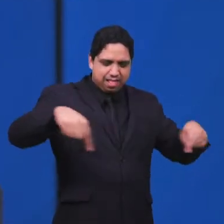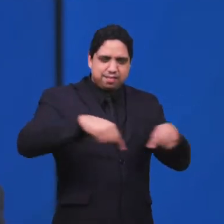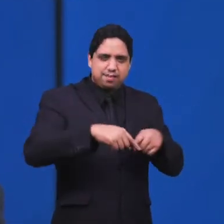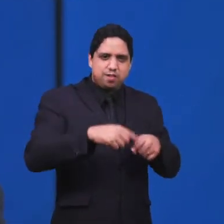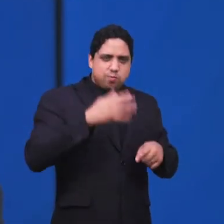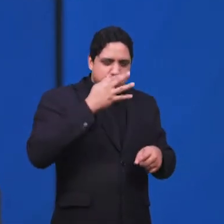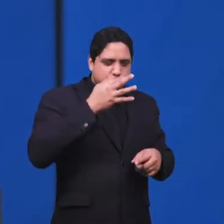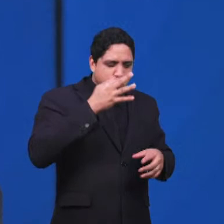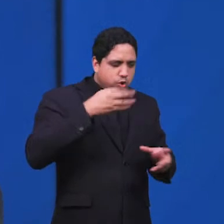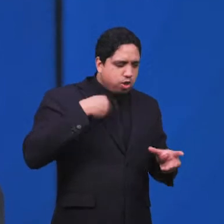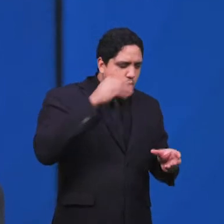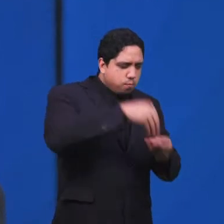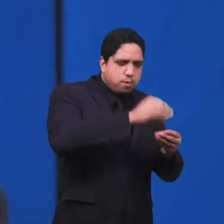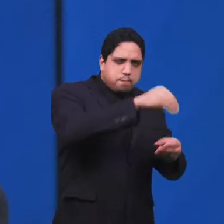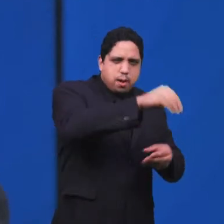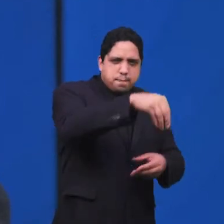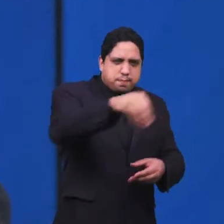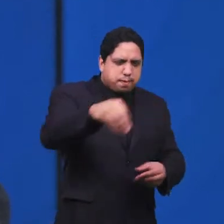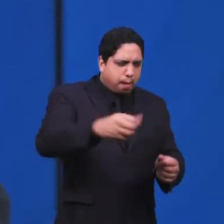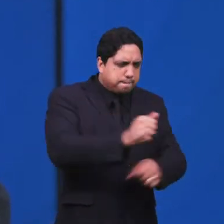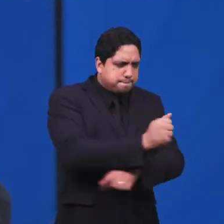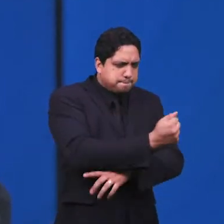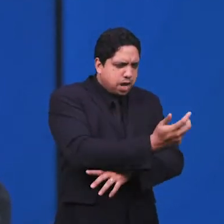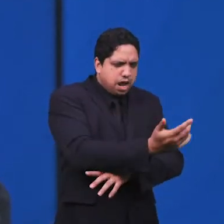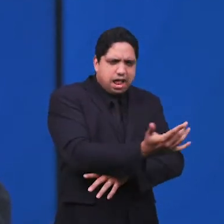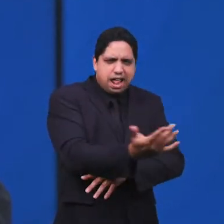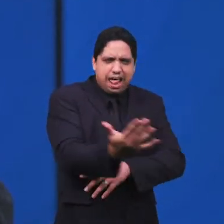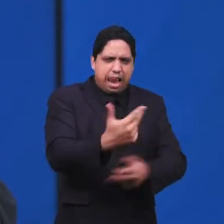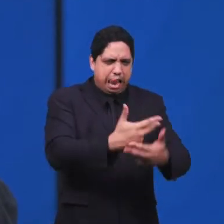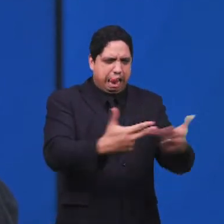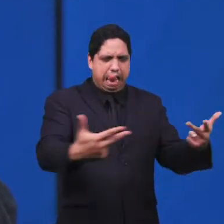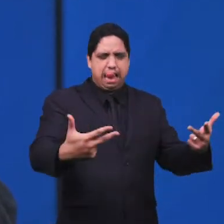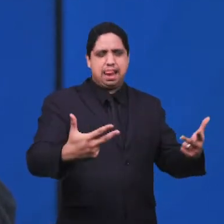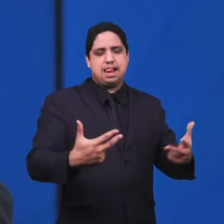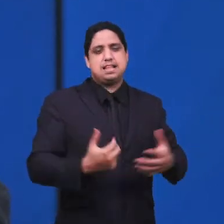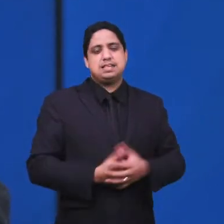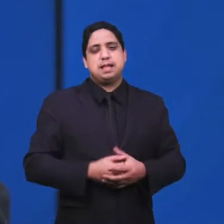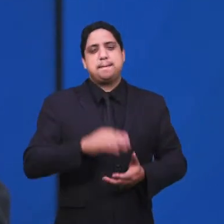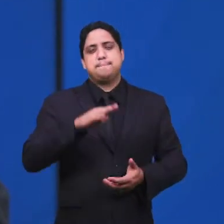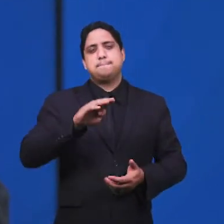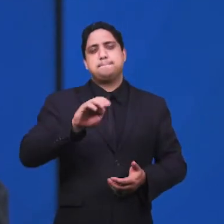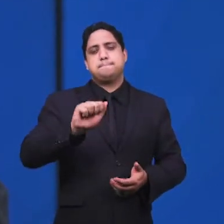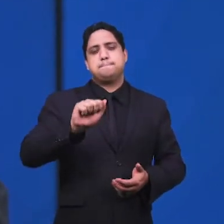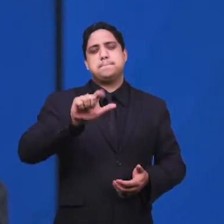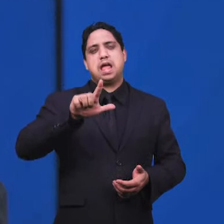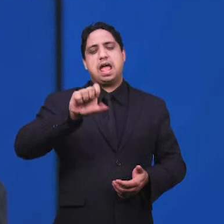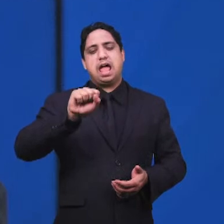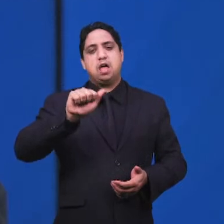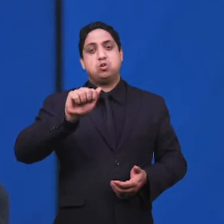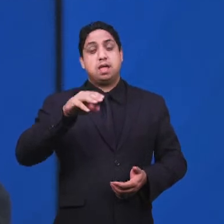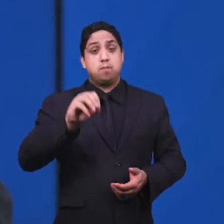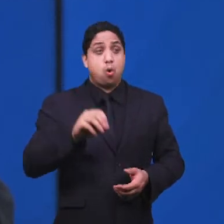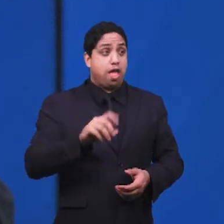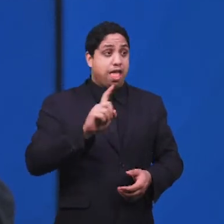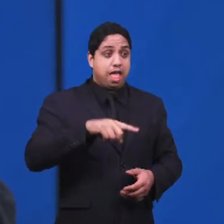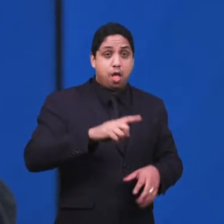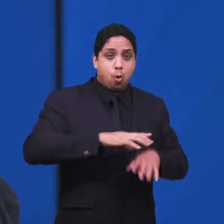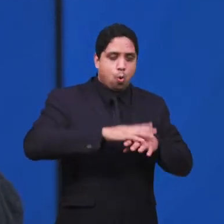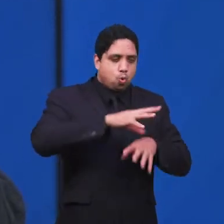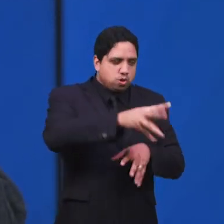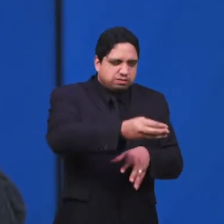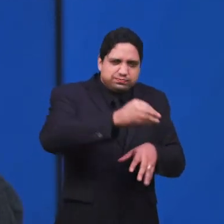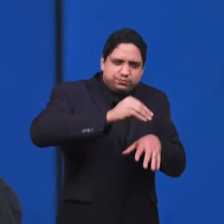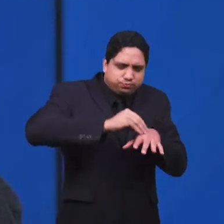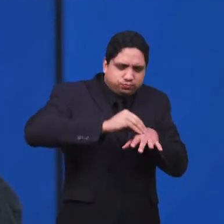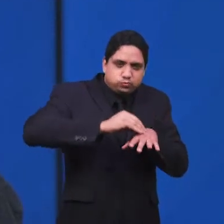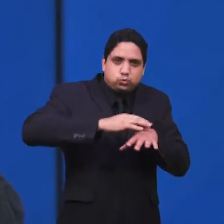no canteiro. E interessante, o bálsamo é exatamente aquilo que suaviza, que cura. Então, quando nós